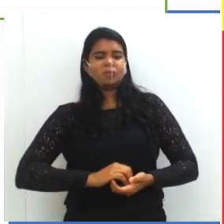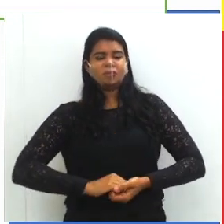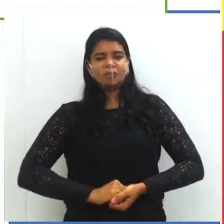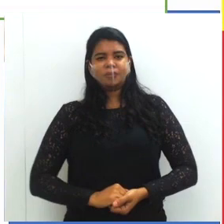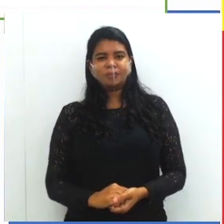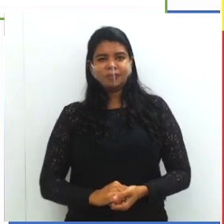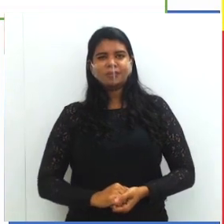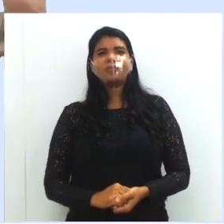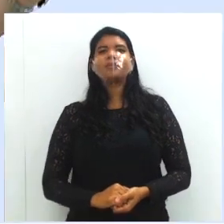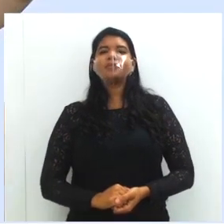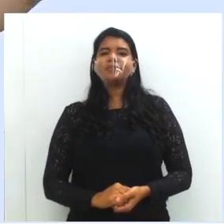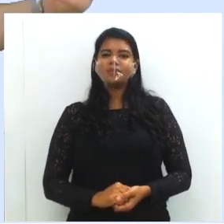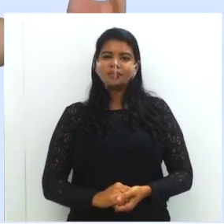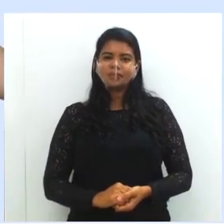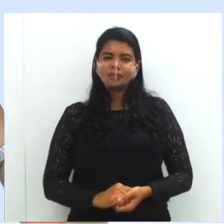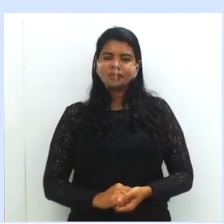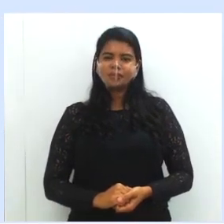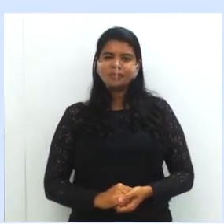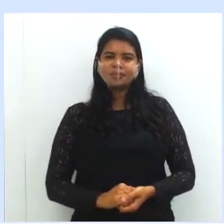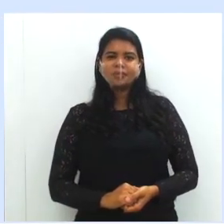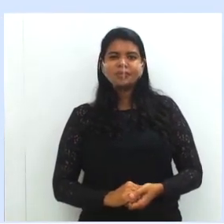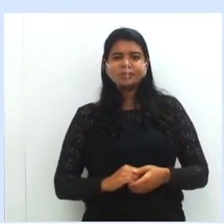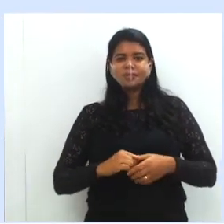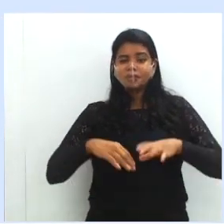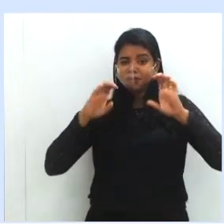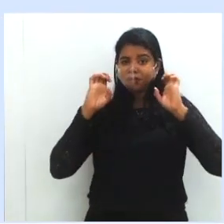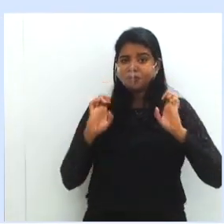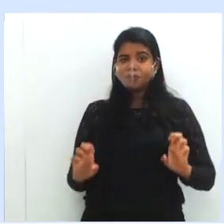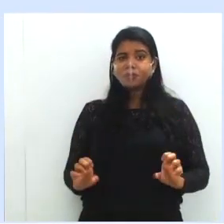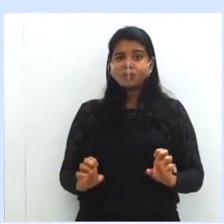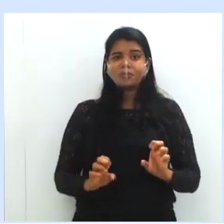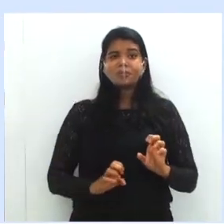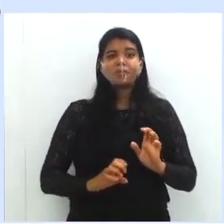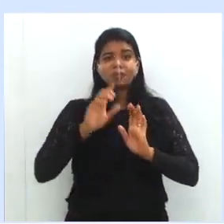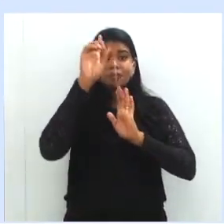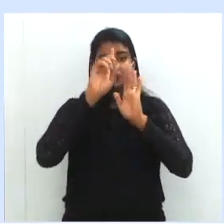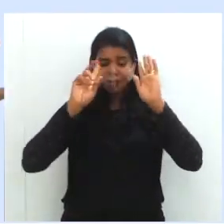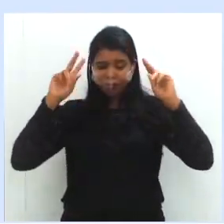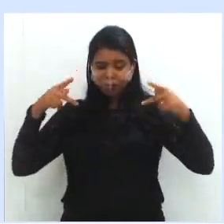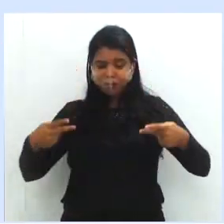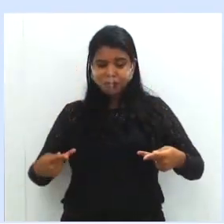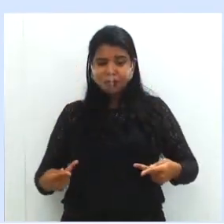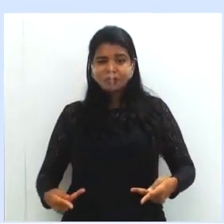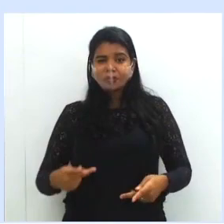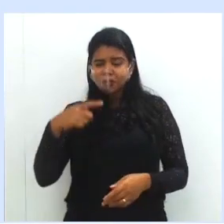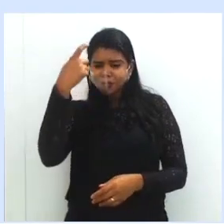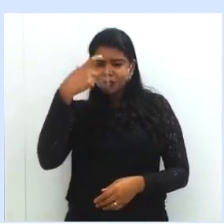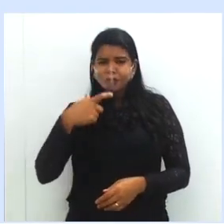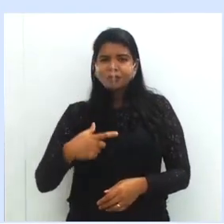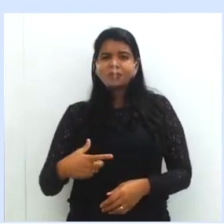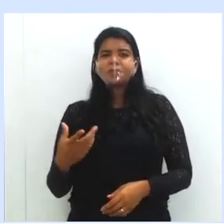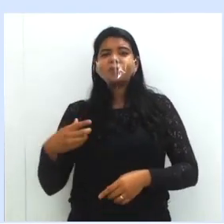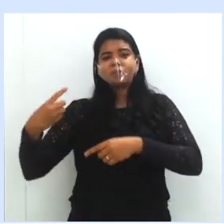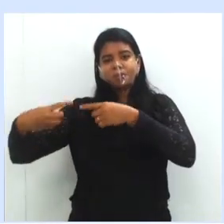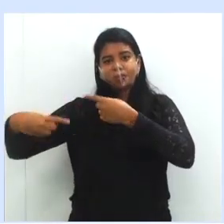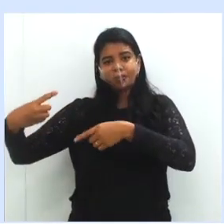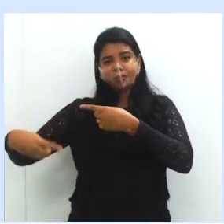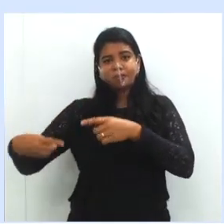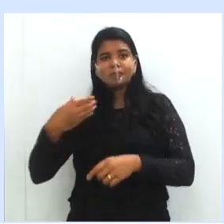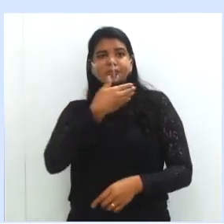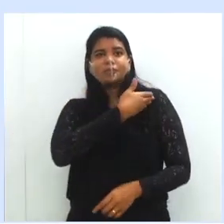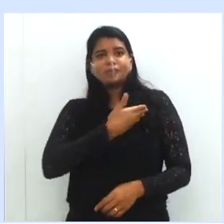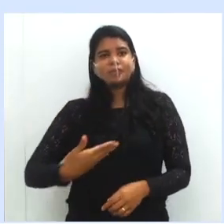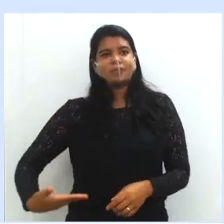são questões que os direitos humanos e que vamos buscar também o respaldo naquilo que chamamos de